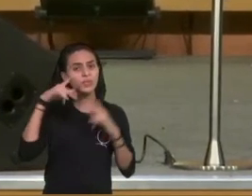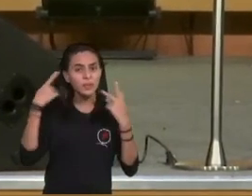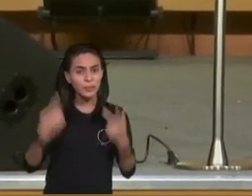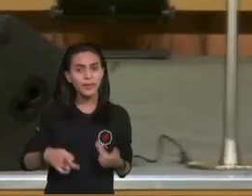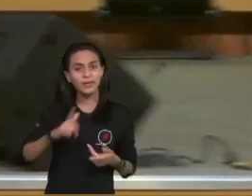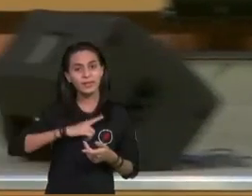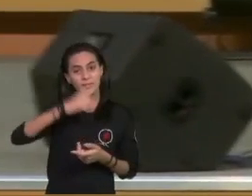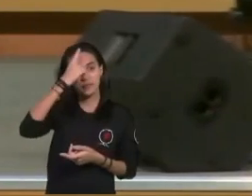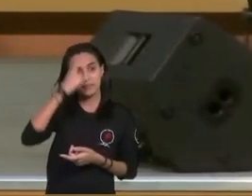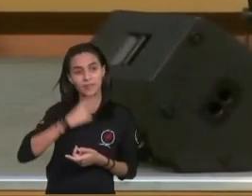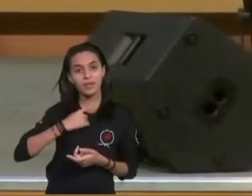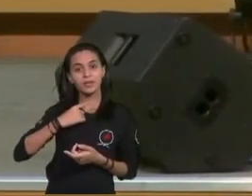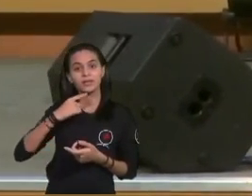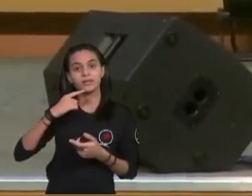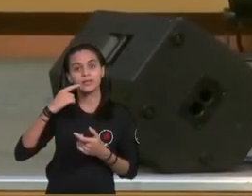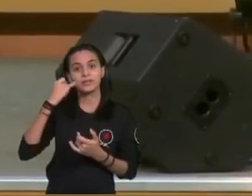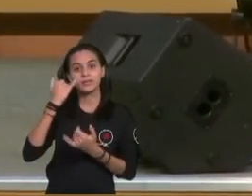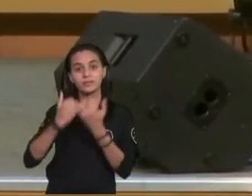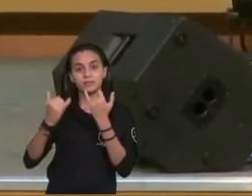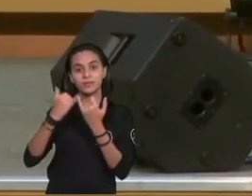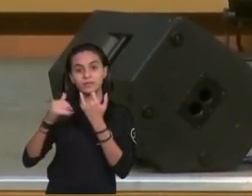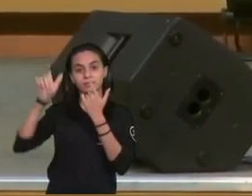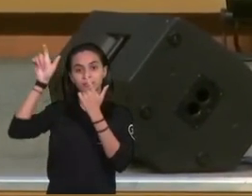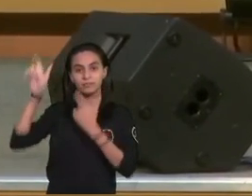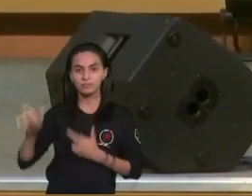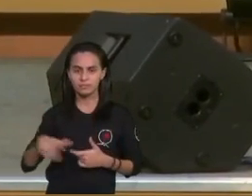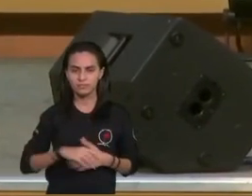e semelhança de Deus